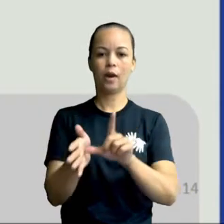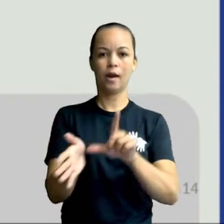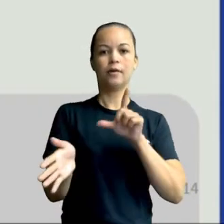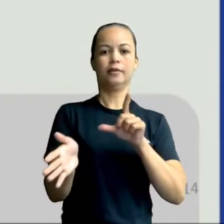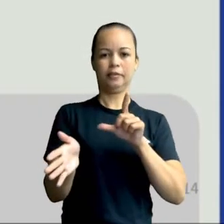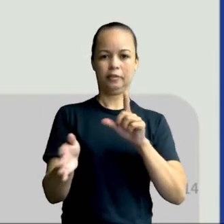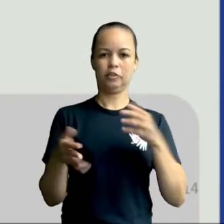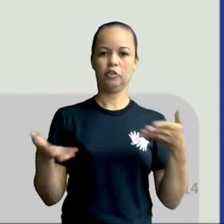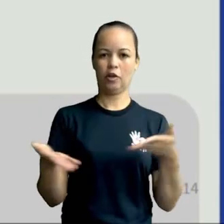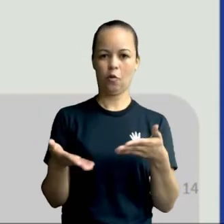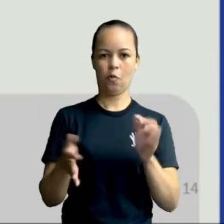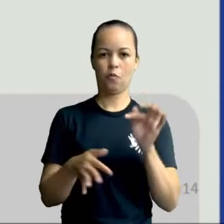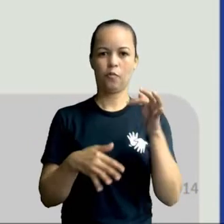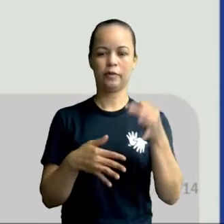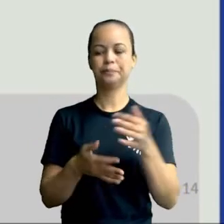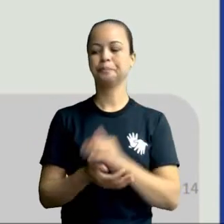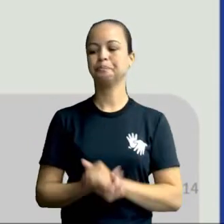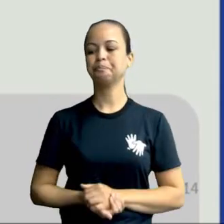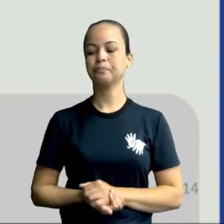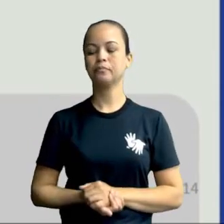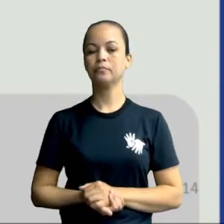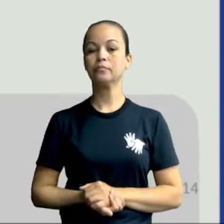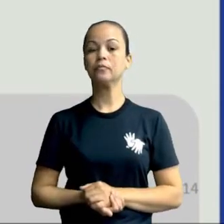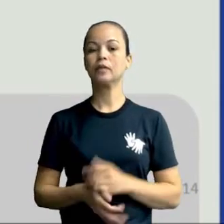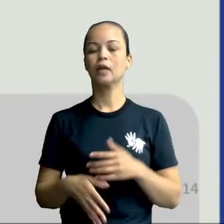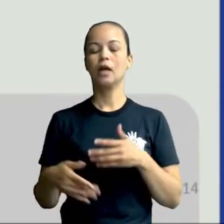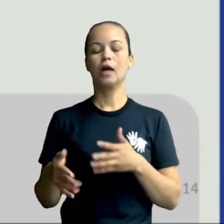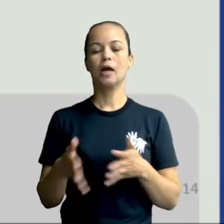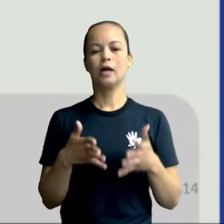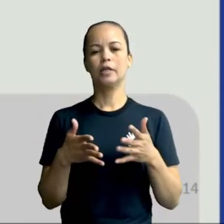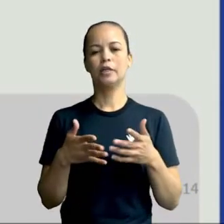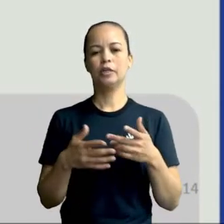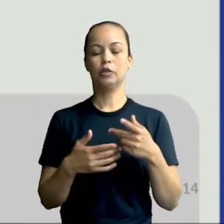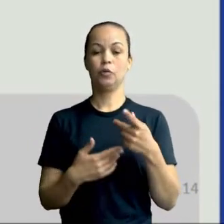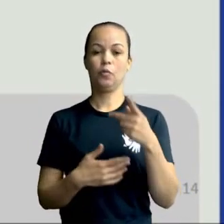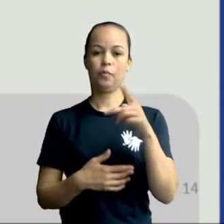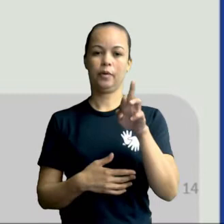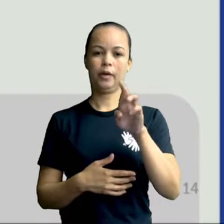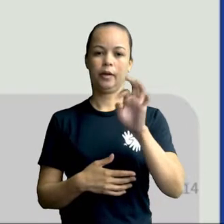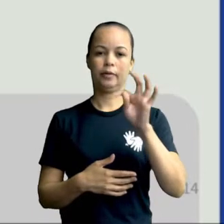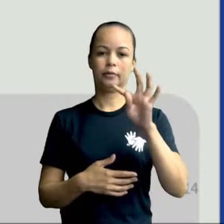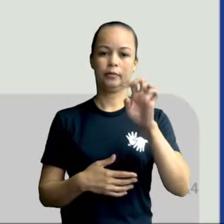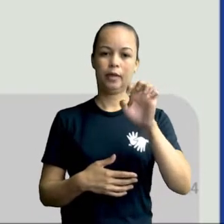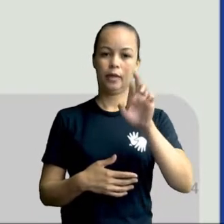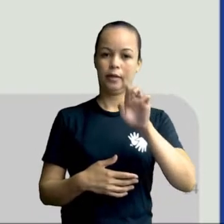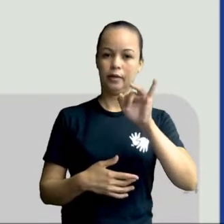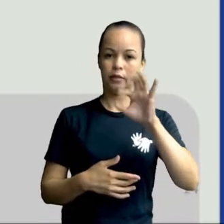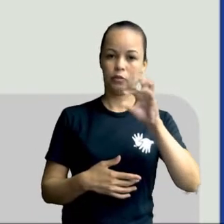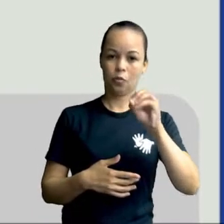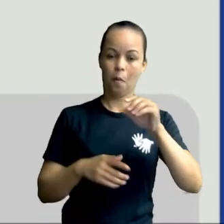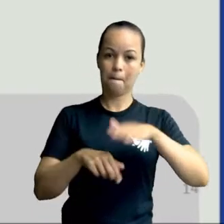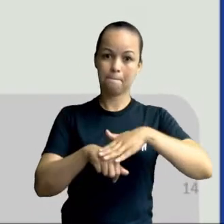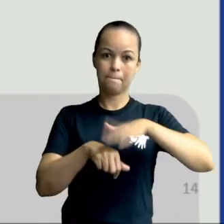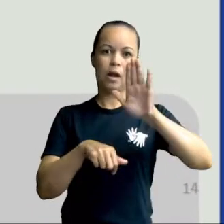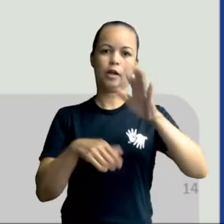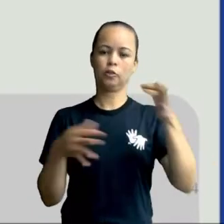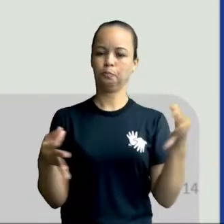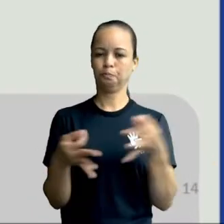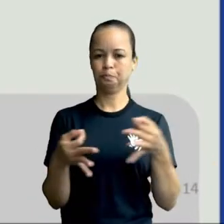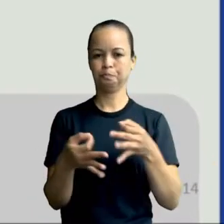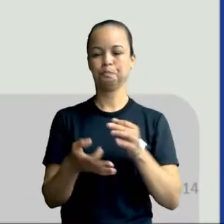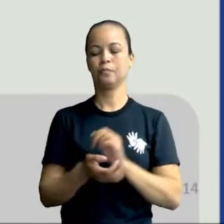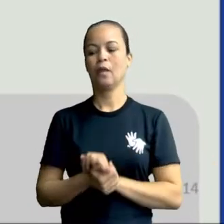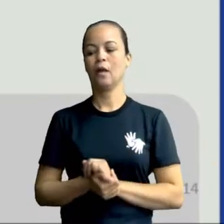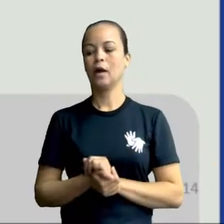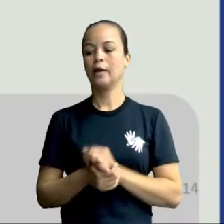presente. Tá bom? E o pretérito mais que perfeito, que é exprime